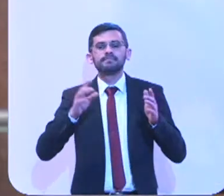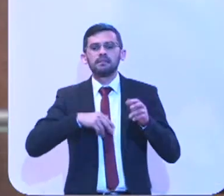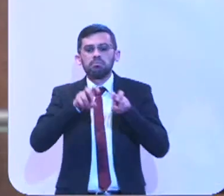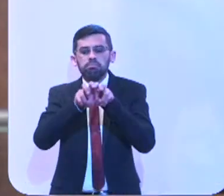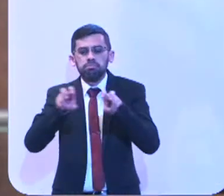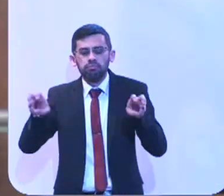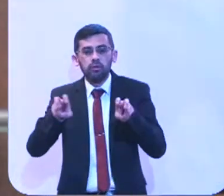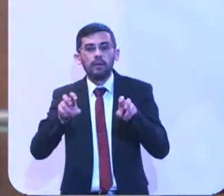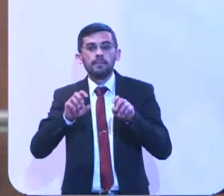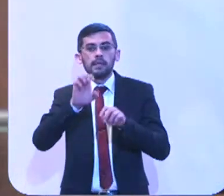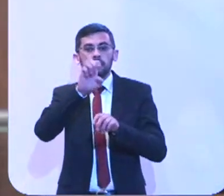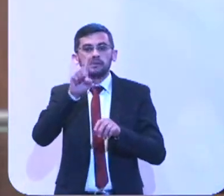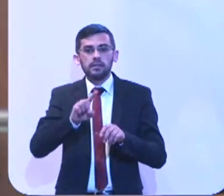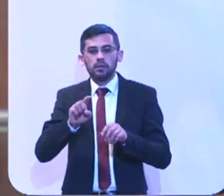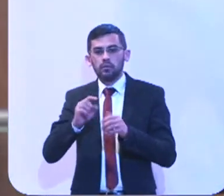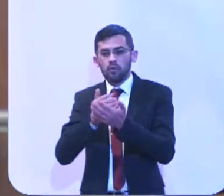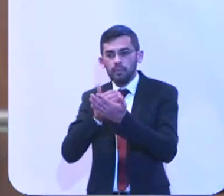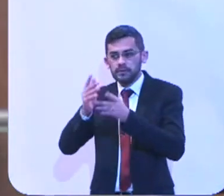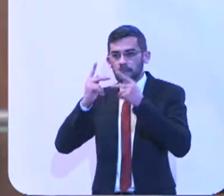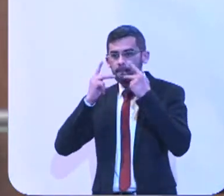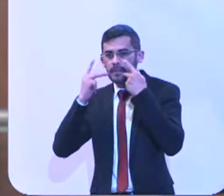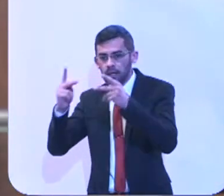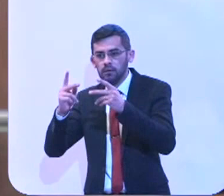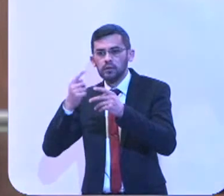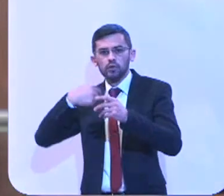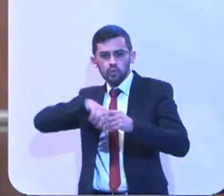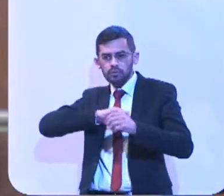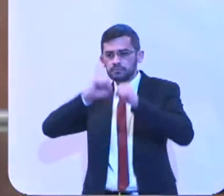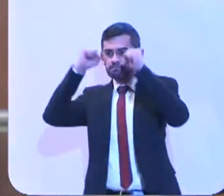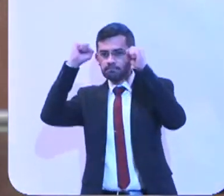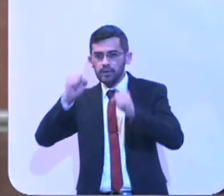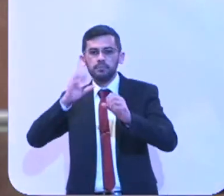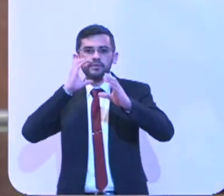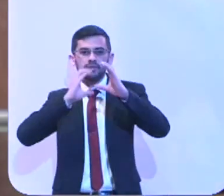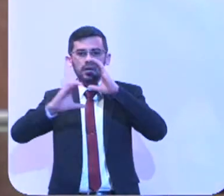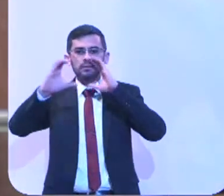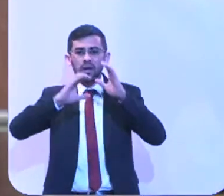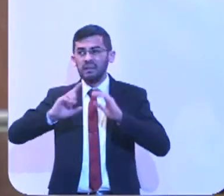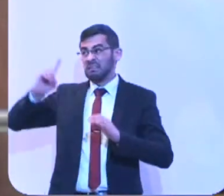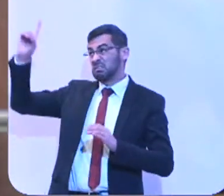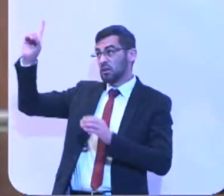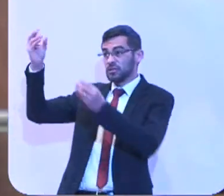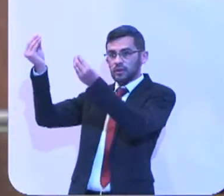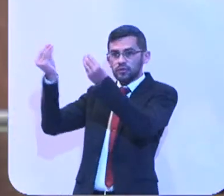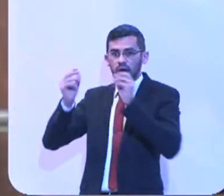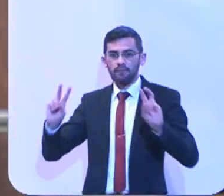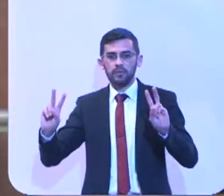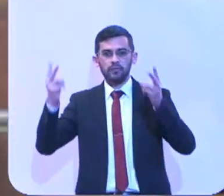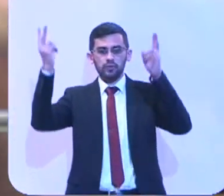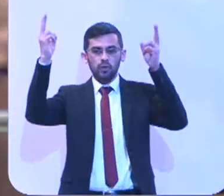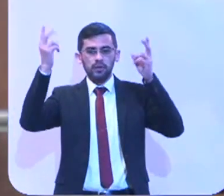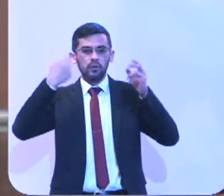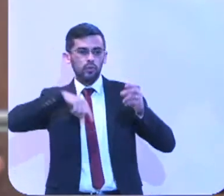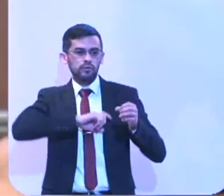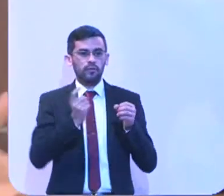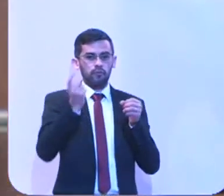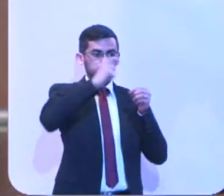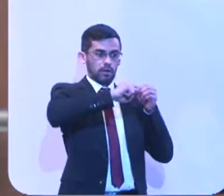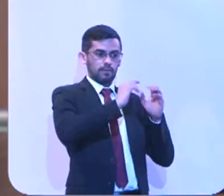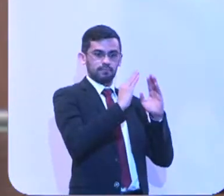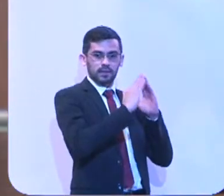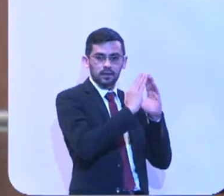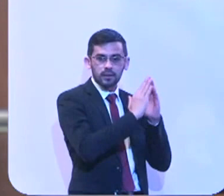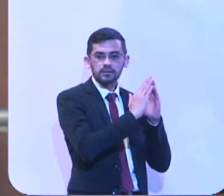árvores. E ele começa a pregar: nós podemos cantar. Deus vai nos levar para casa. Ele está preparando o exército. Mas